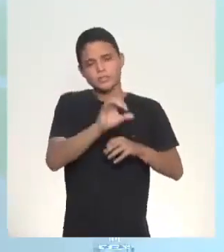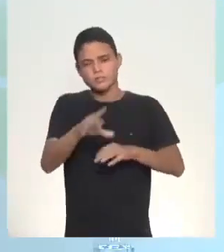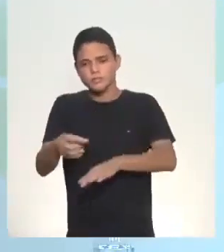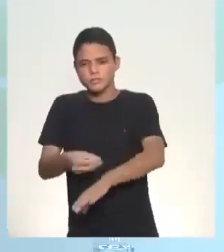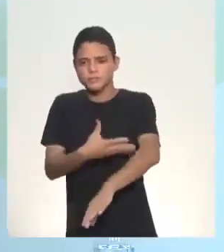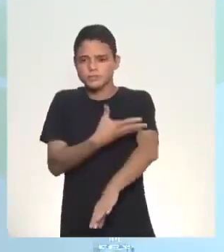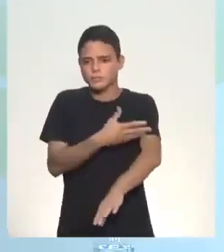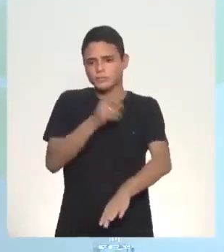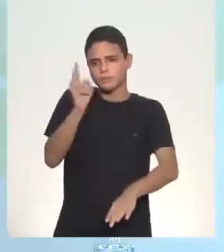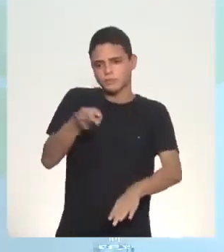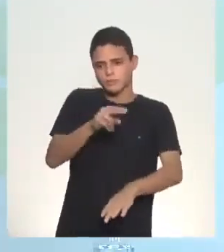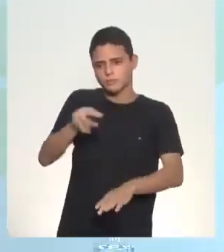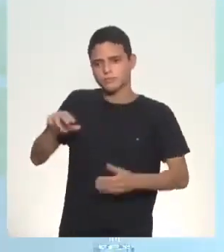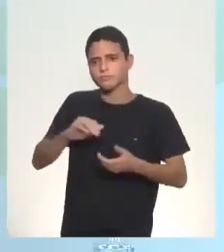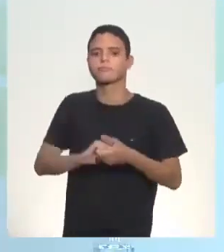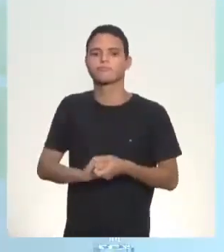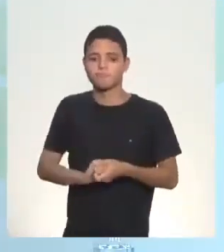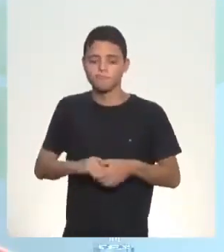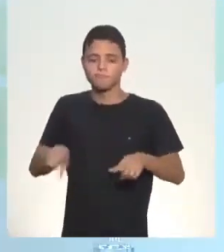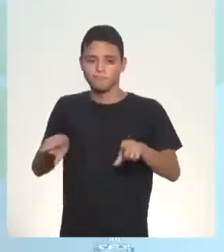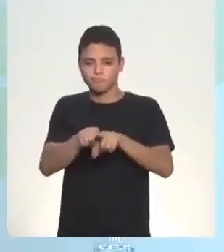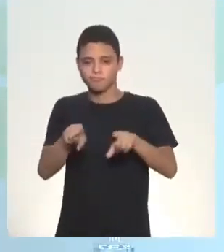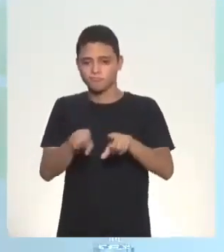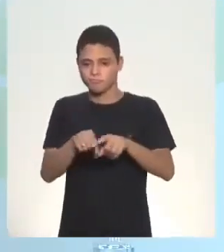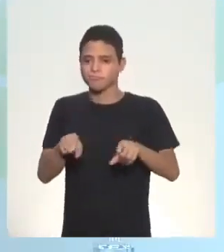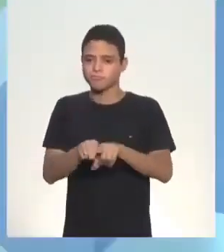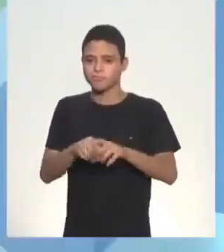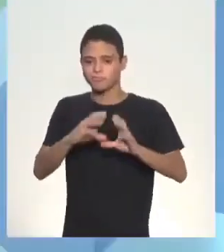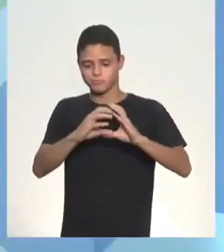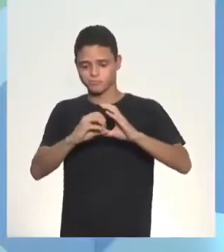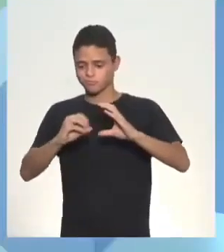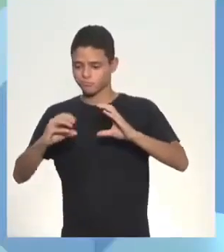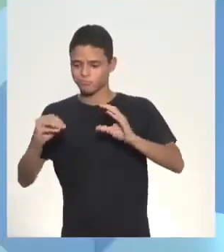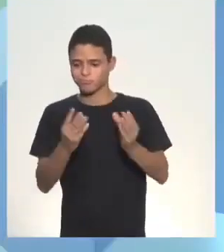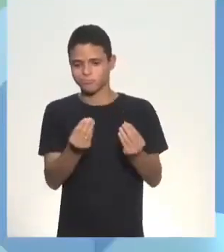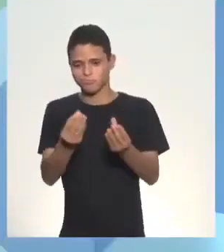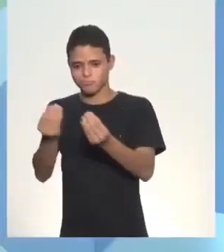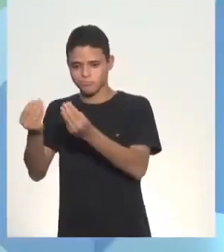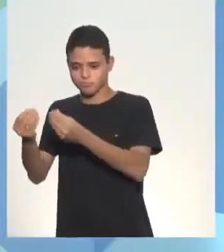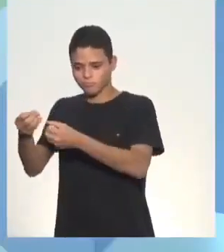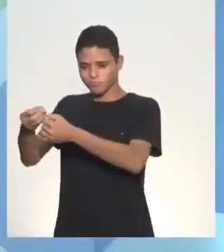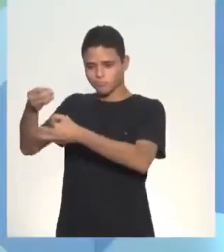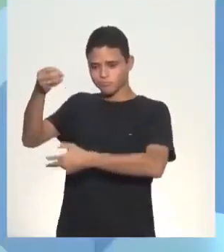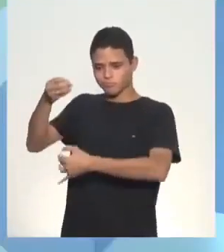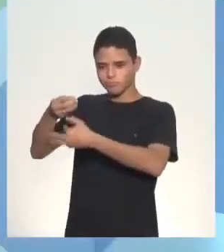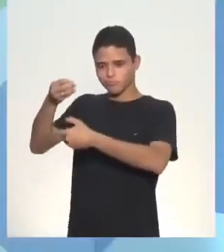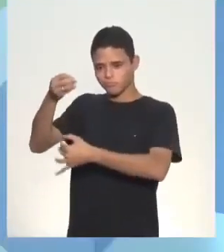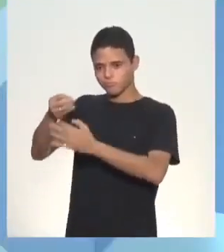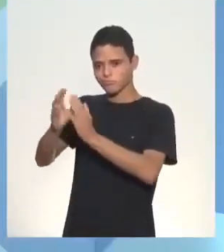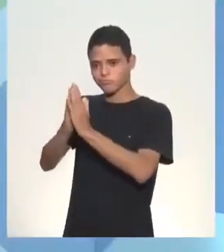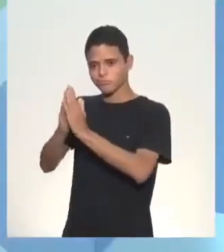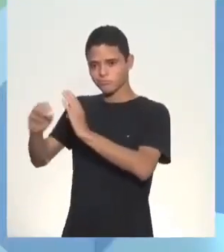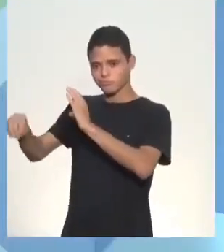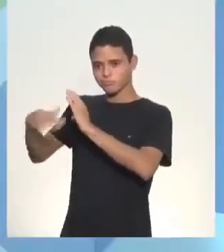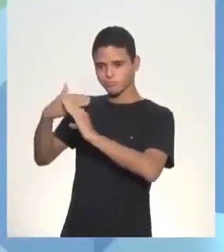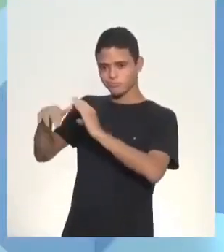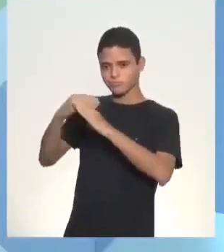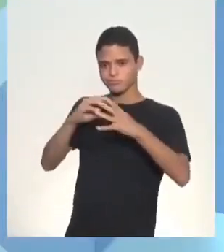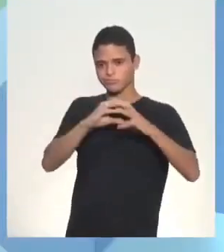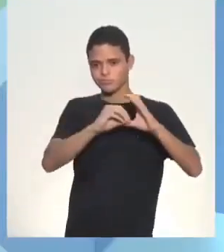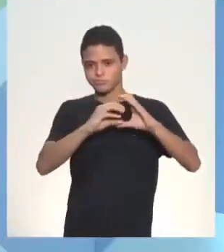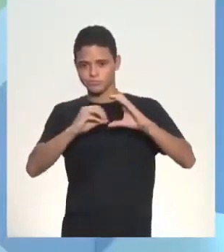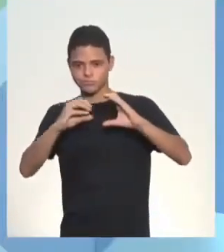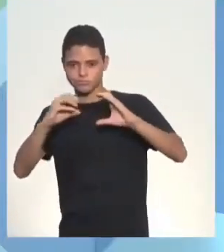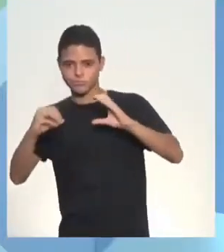que ele tá bem, né? Controlado. Outros emojis estão aparecendo aqui, Outros gente. emojis. Gente, olha, faz assim, coloca aqui os emojis que vocês acharem que